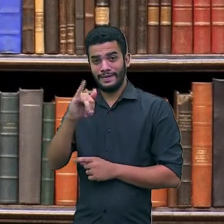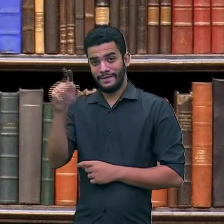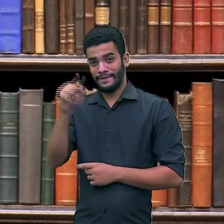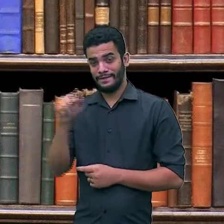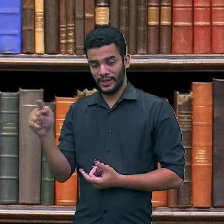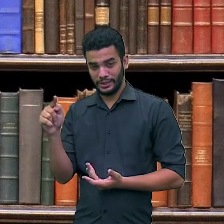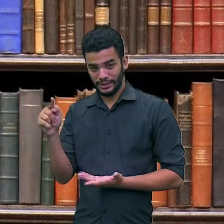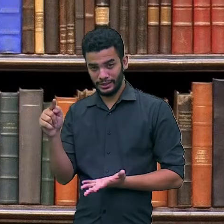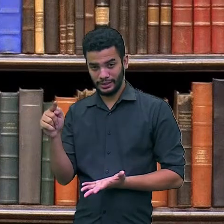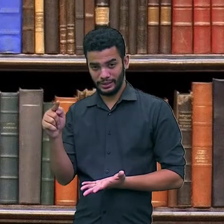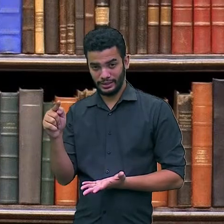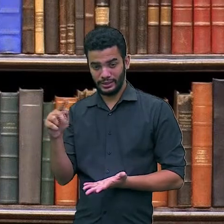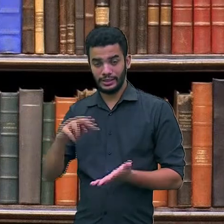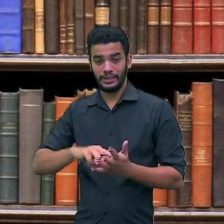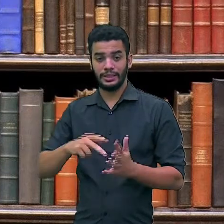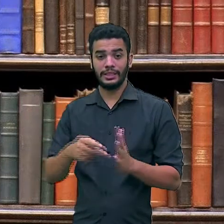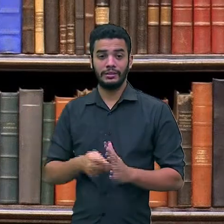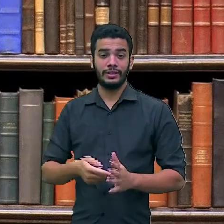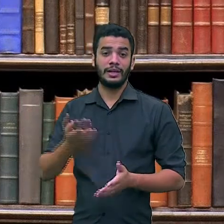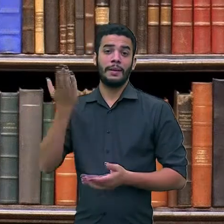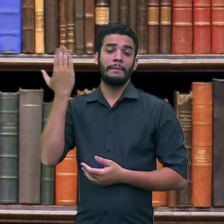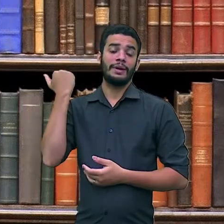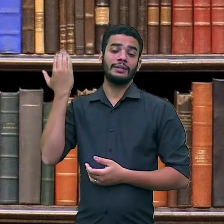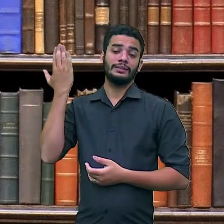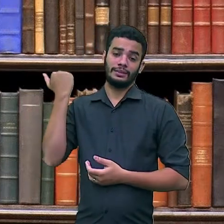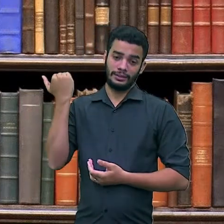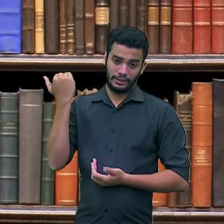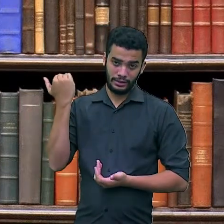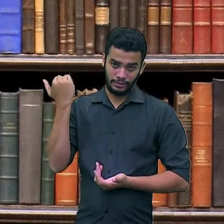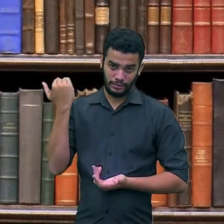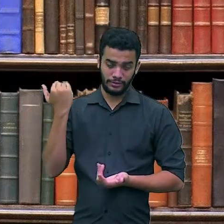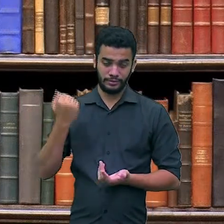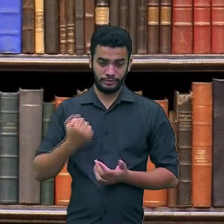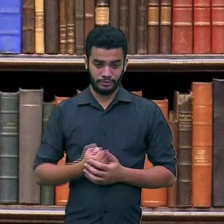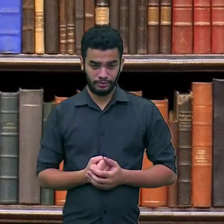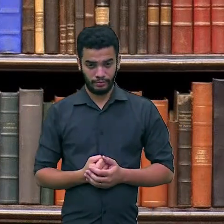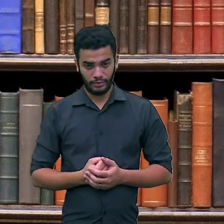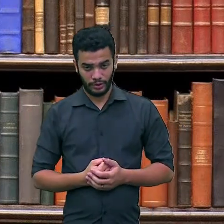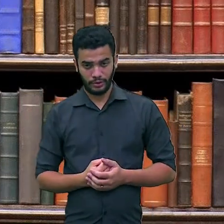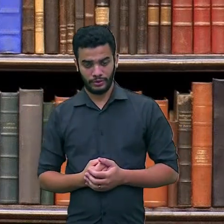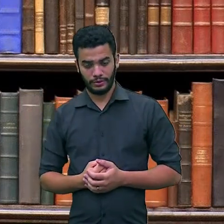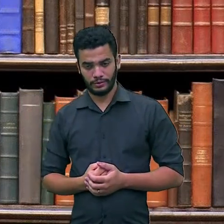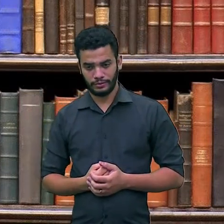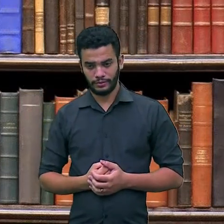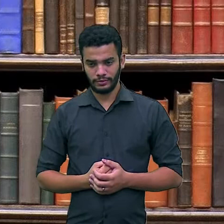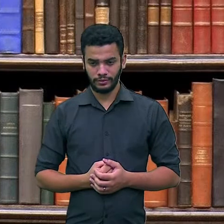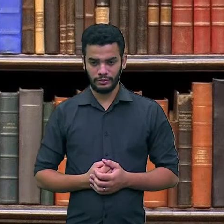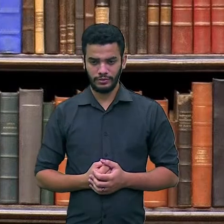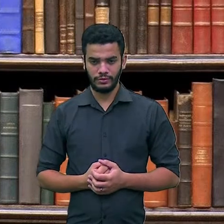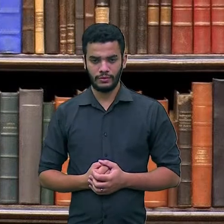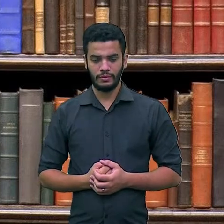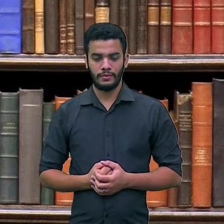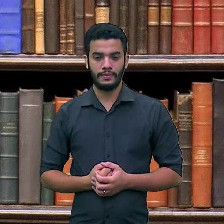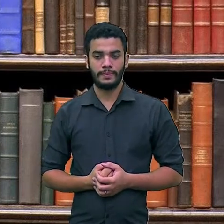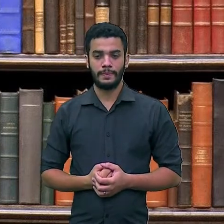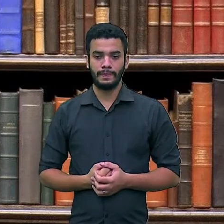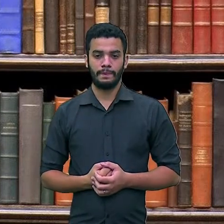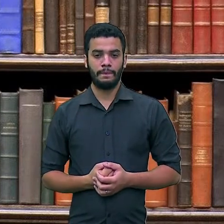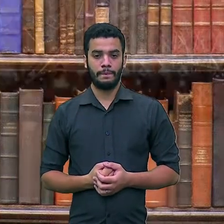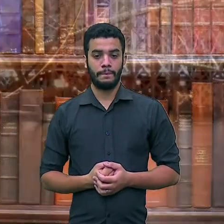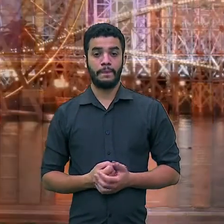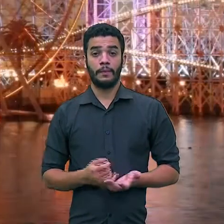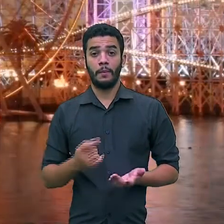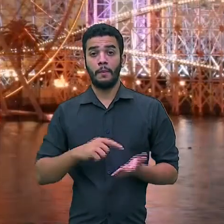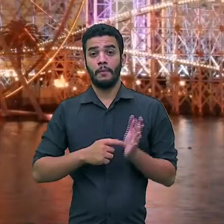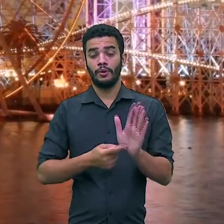que ele está no passado ou pretérito, como também é conhecido. Vamos a mais